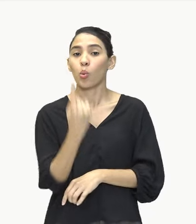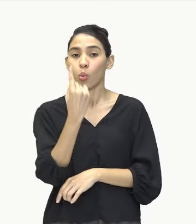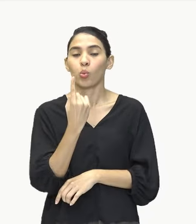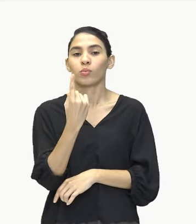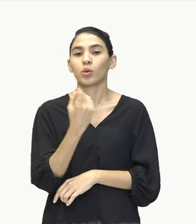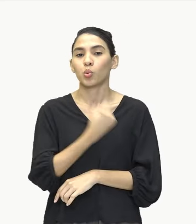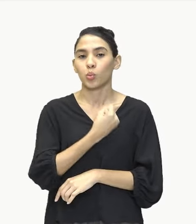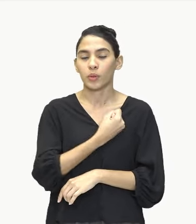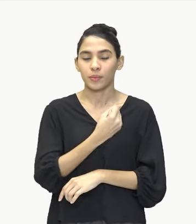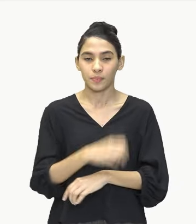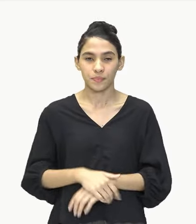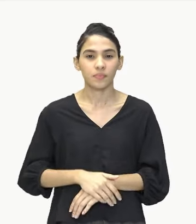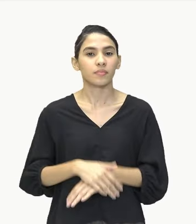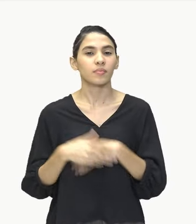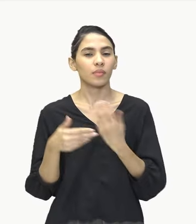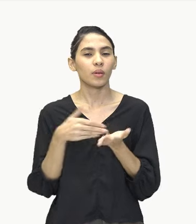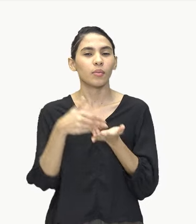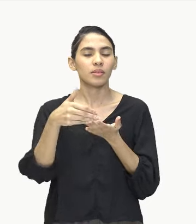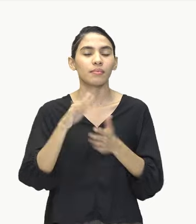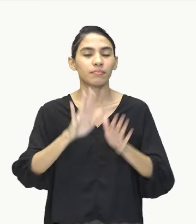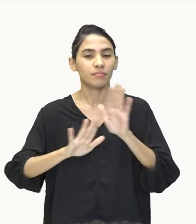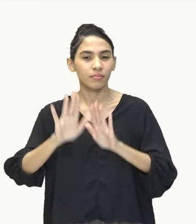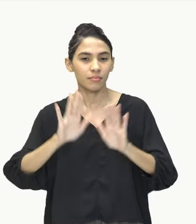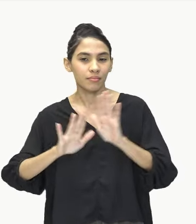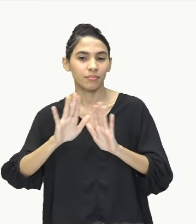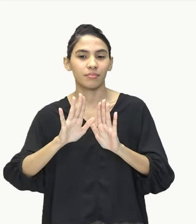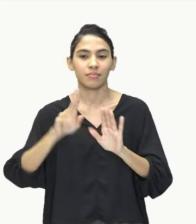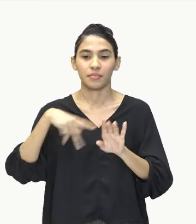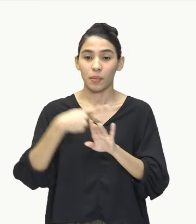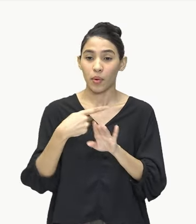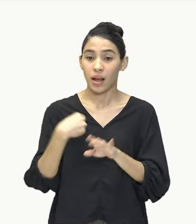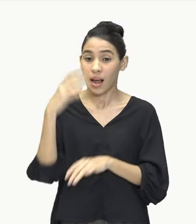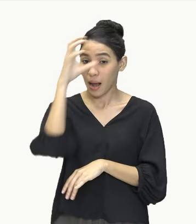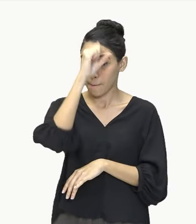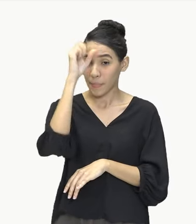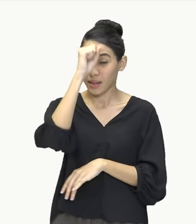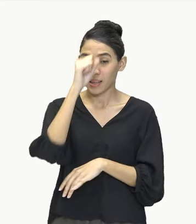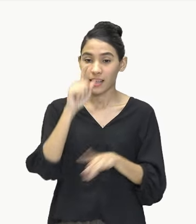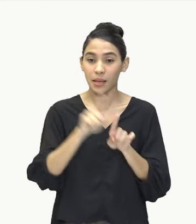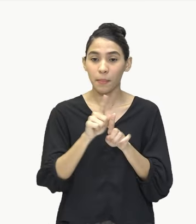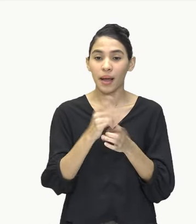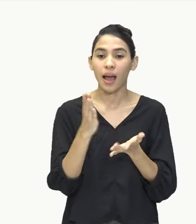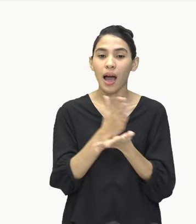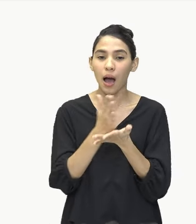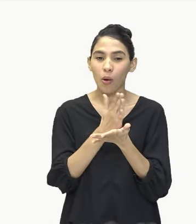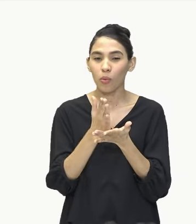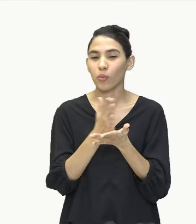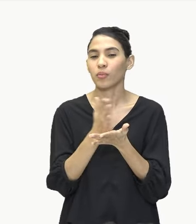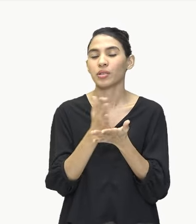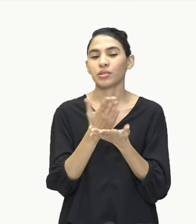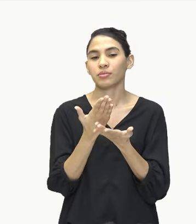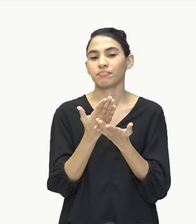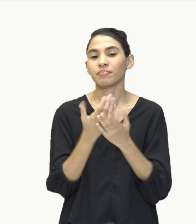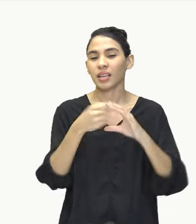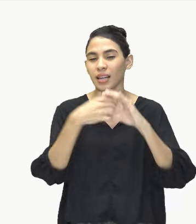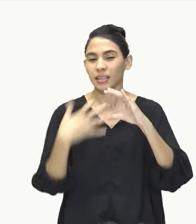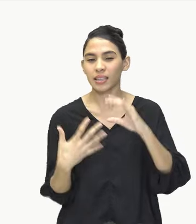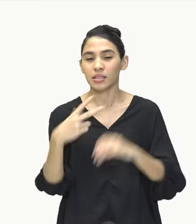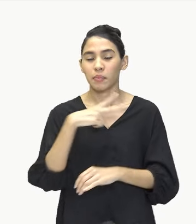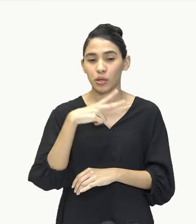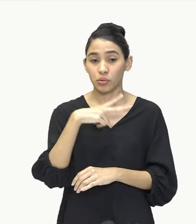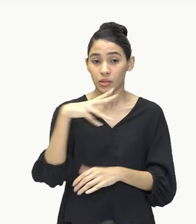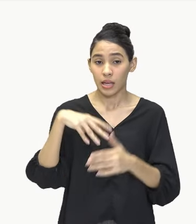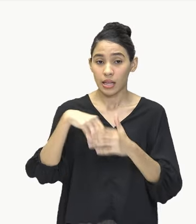com muita calma, ler e aprender aqui sobre algumas coisas particulares que aparecem